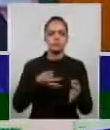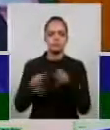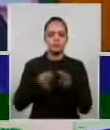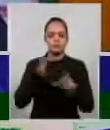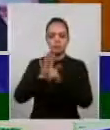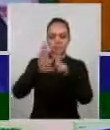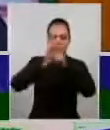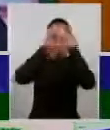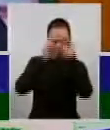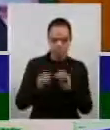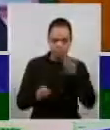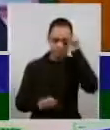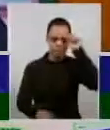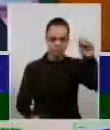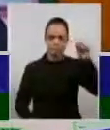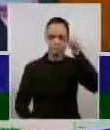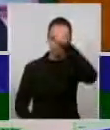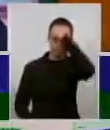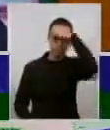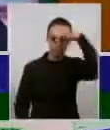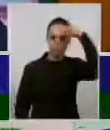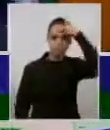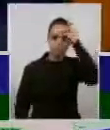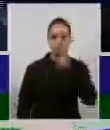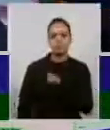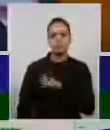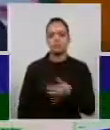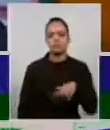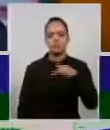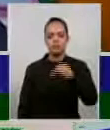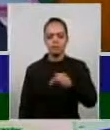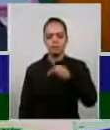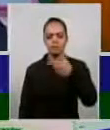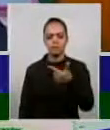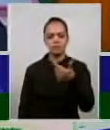Projeto de lei ordinária de autoria do prefeito municipal número